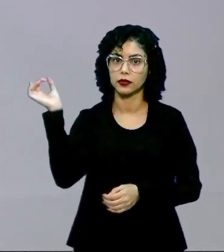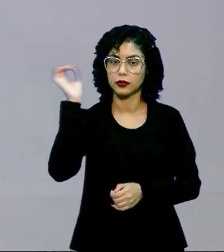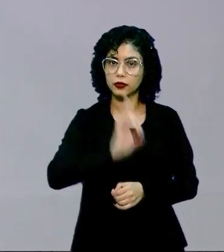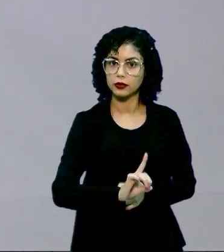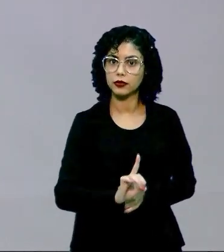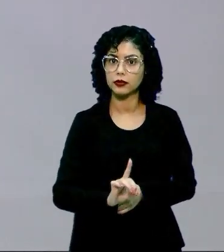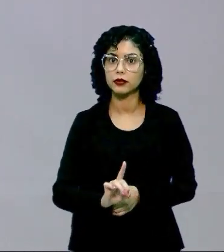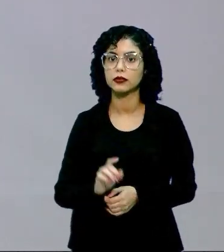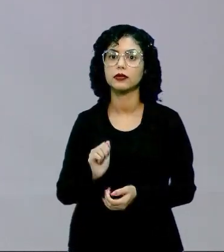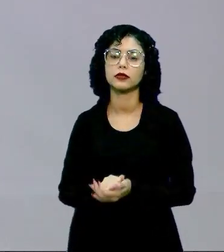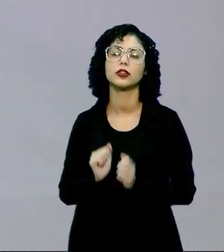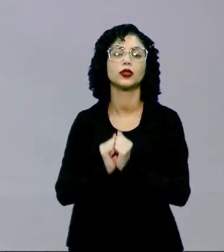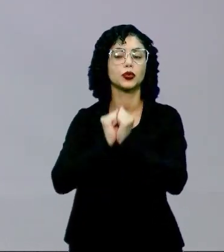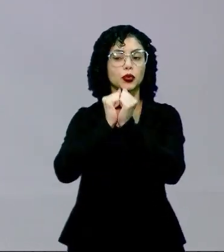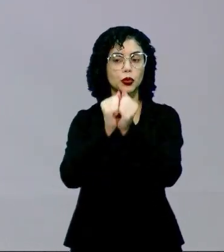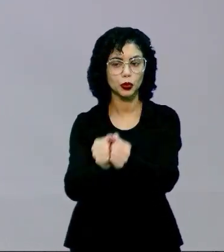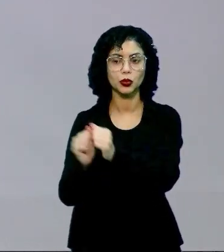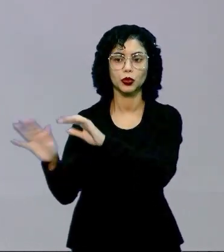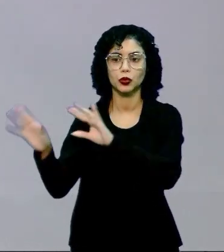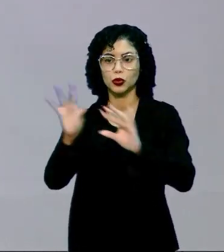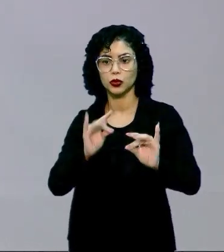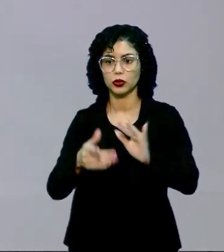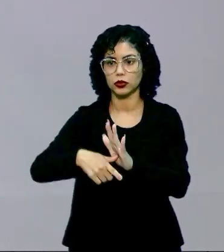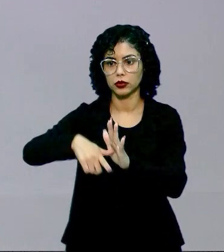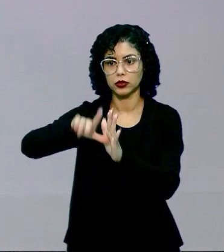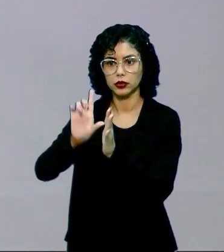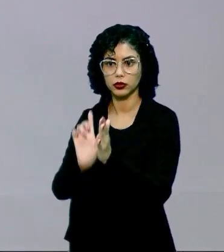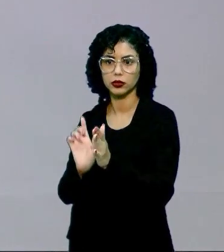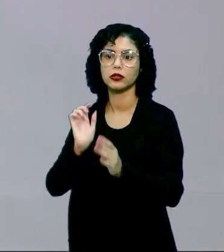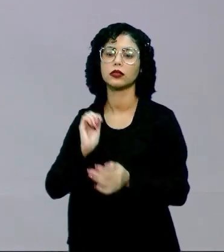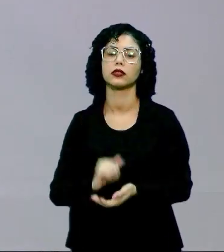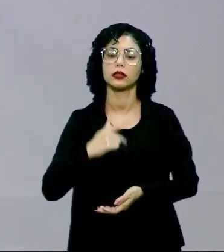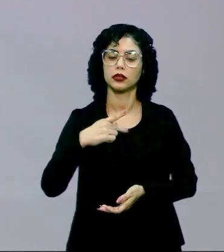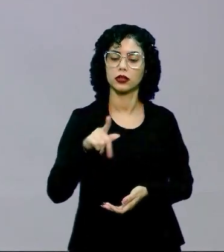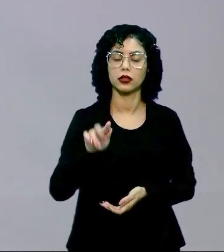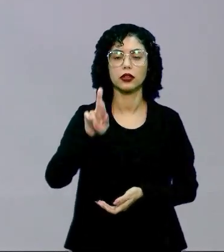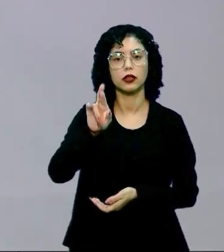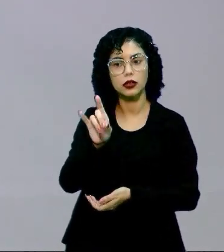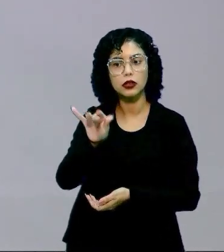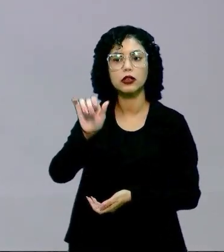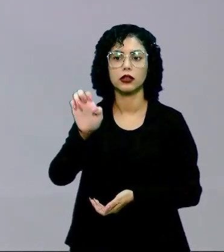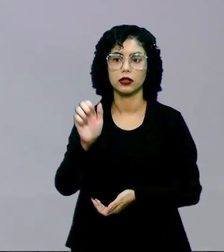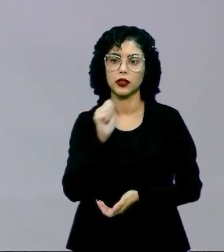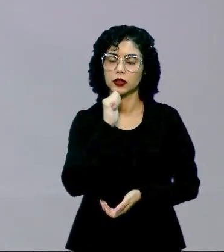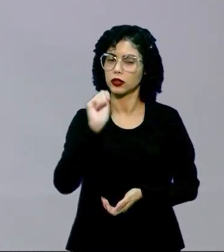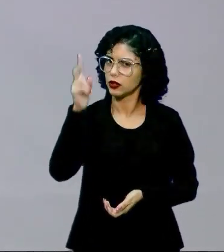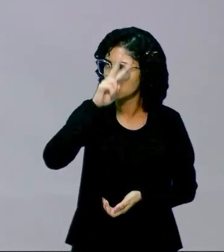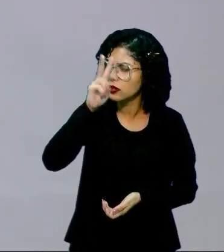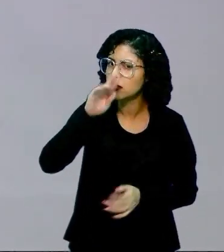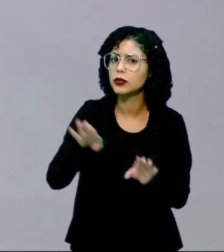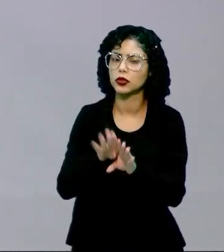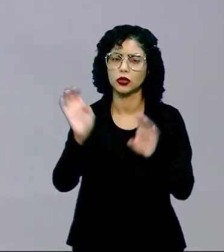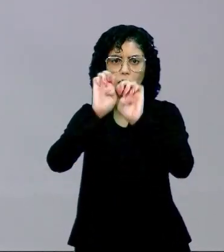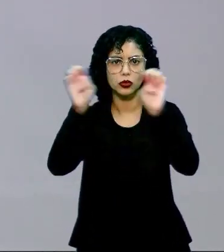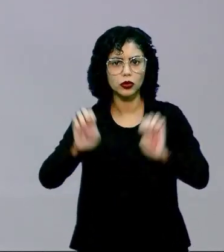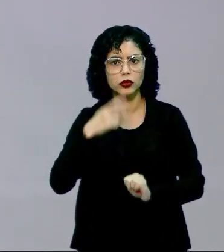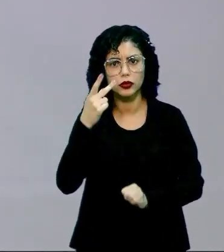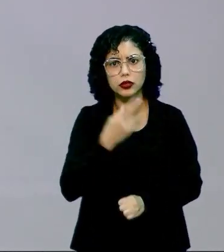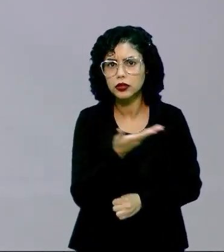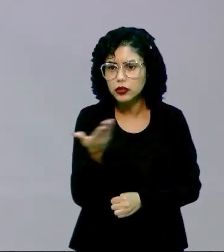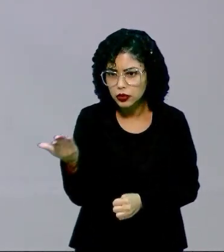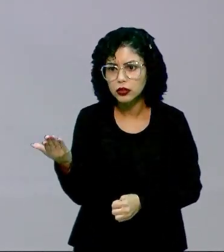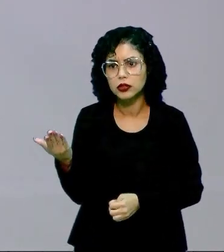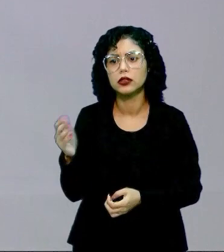direito de participar, né, através lá do tribuno da plebe. Lembra lá da estruturazinha que eu mostrei para vocês dos